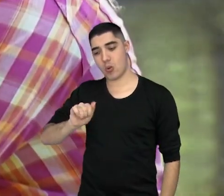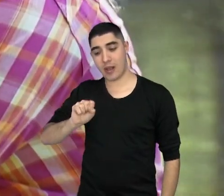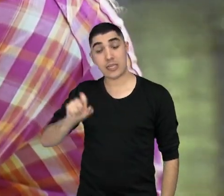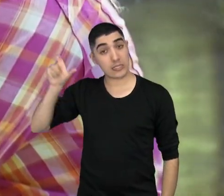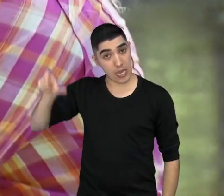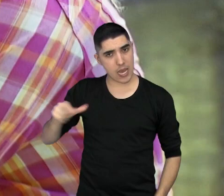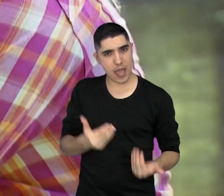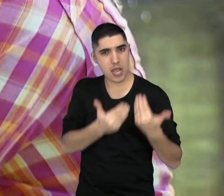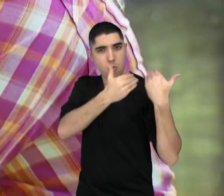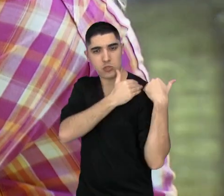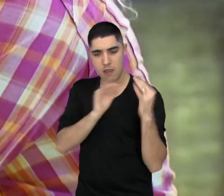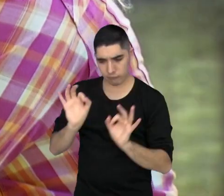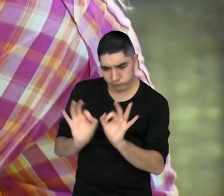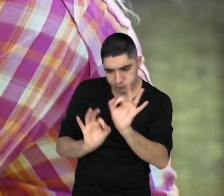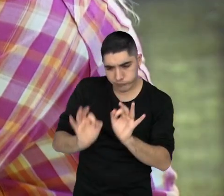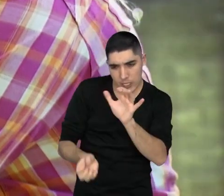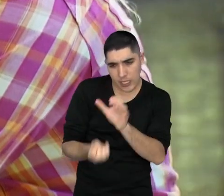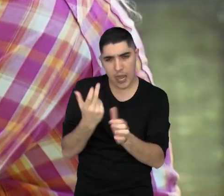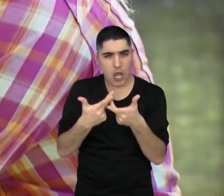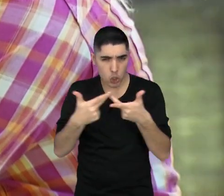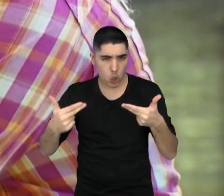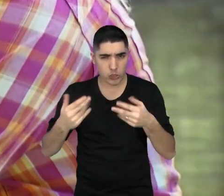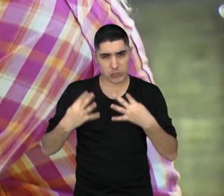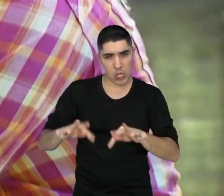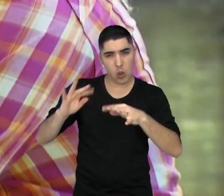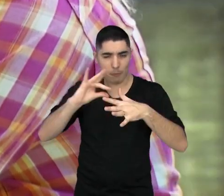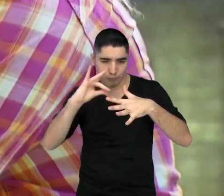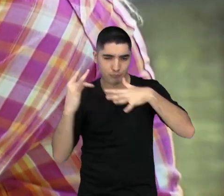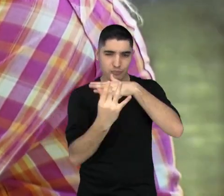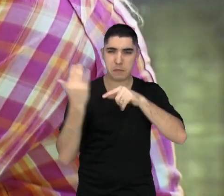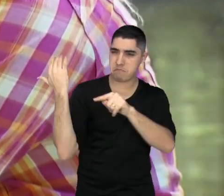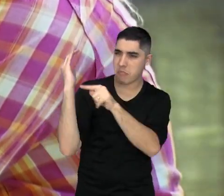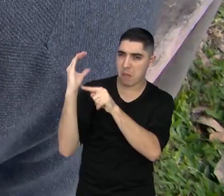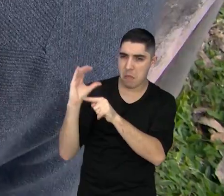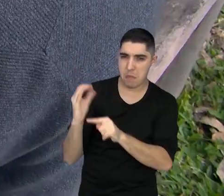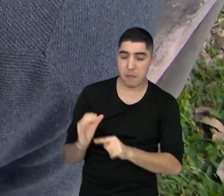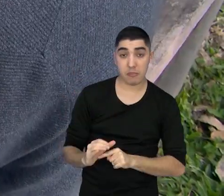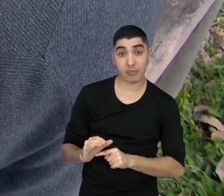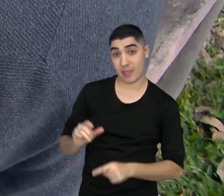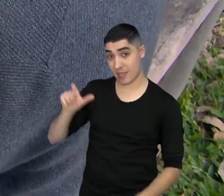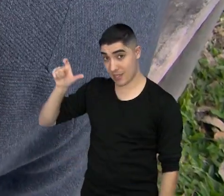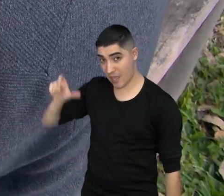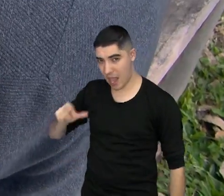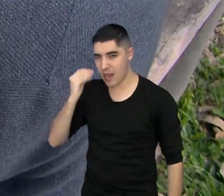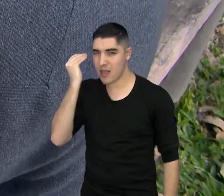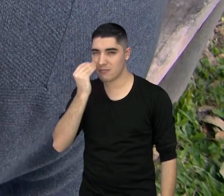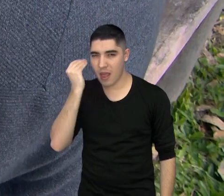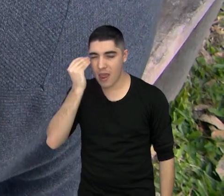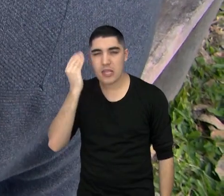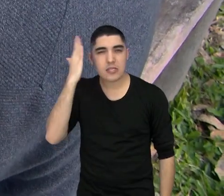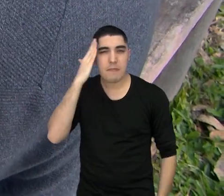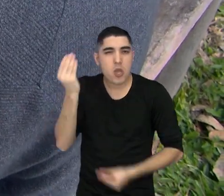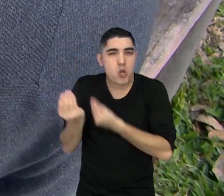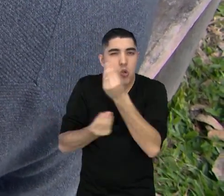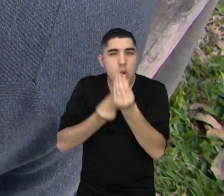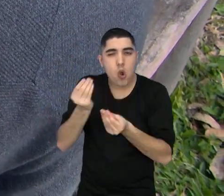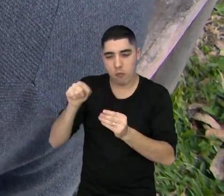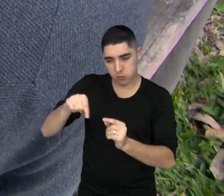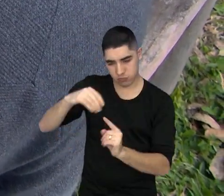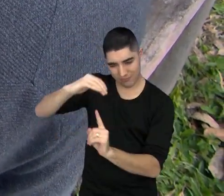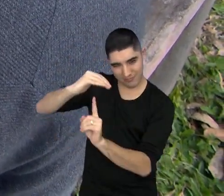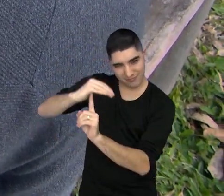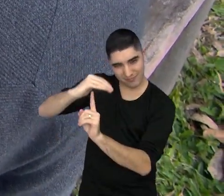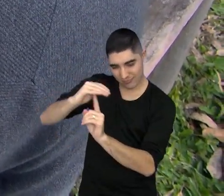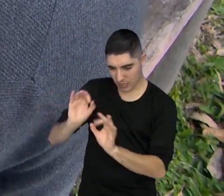pela criação de conteúdo para as redes sociais dessa fazenda. E a experiência de conhecer o processo de